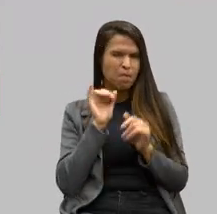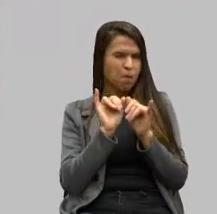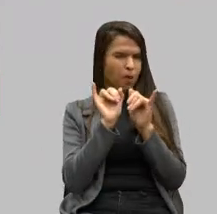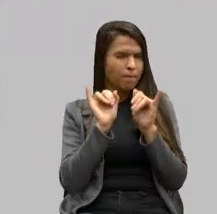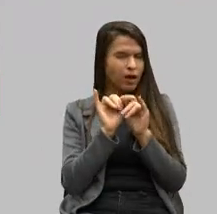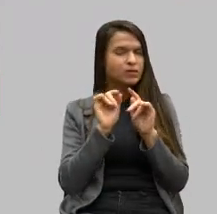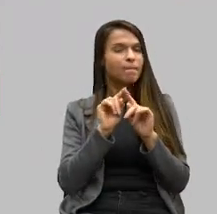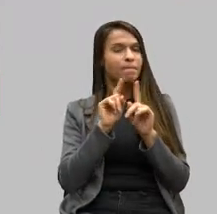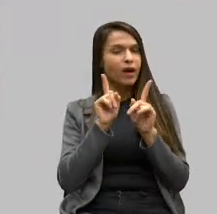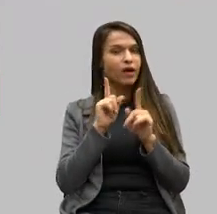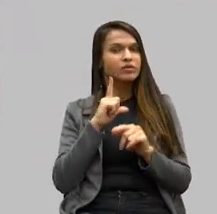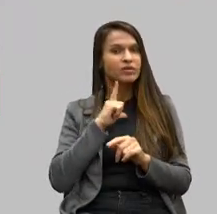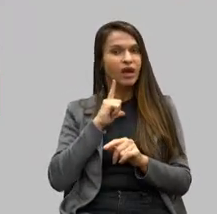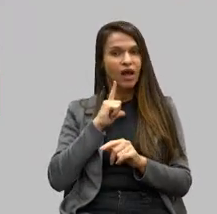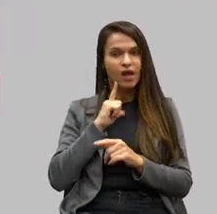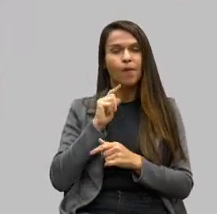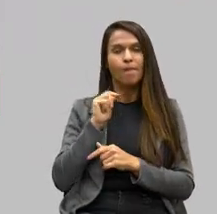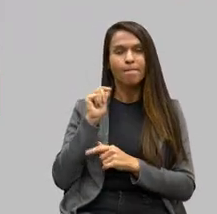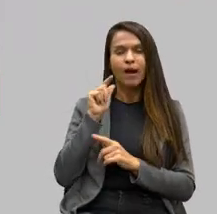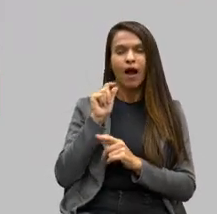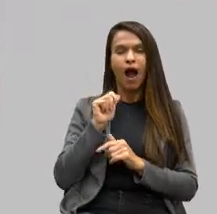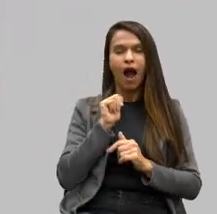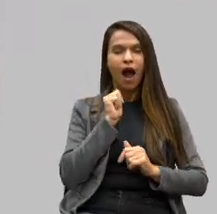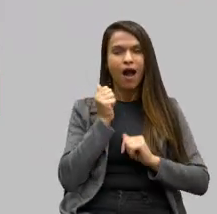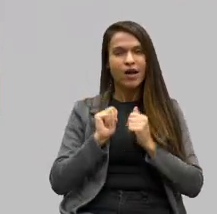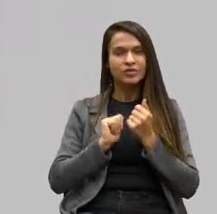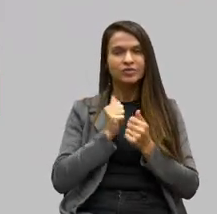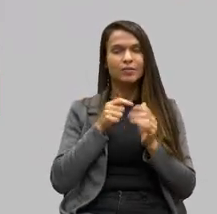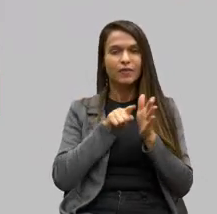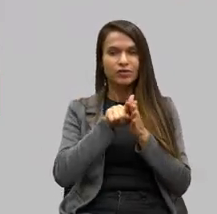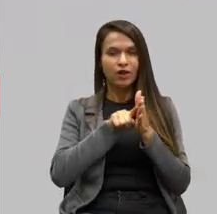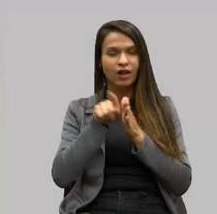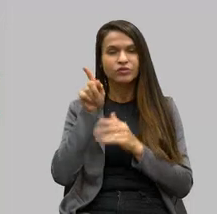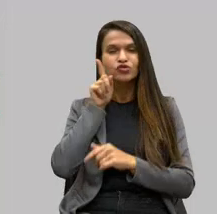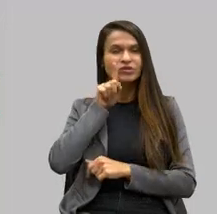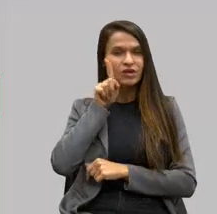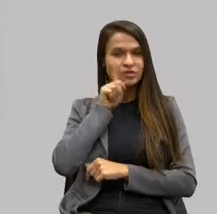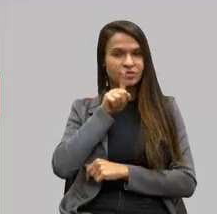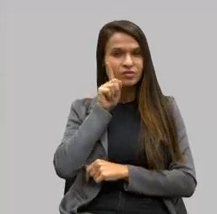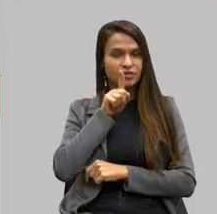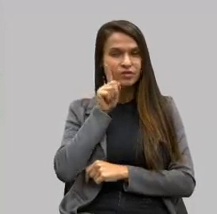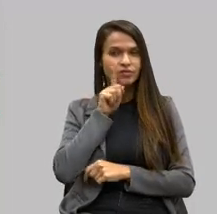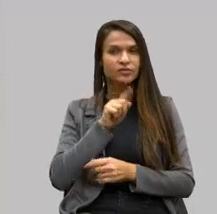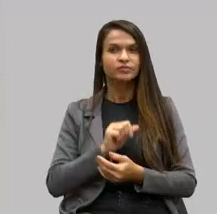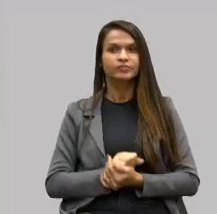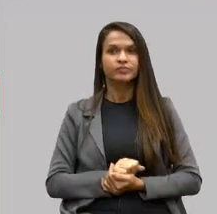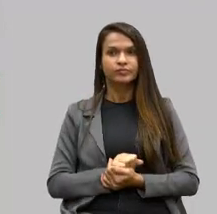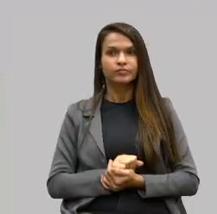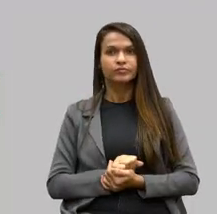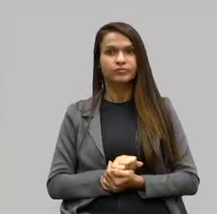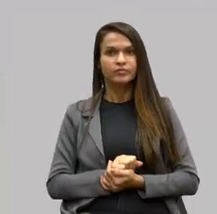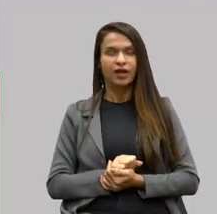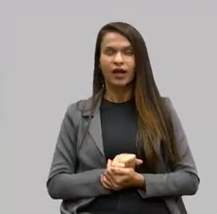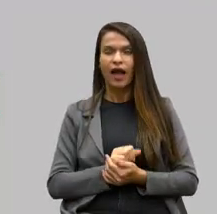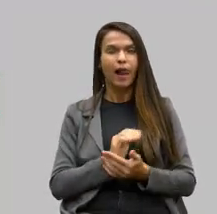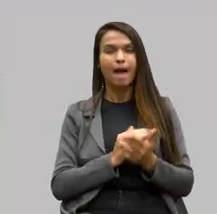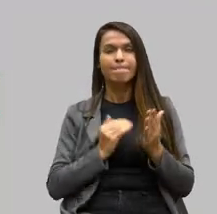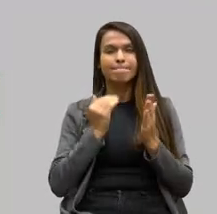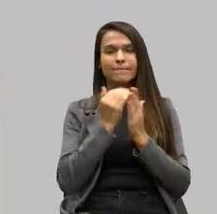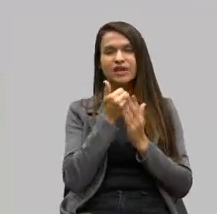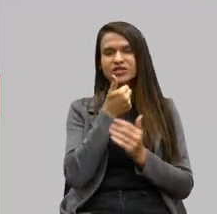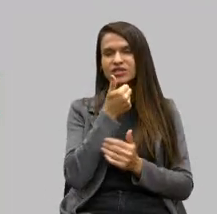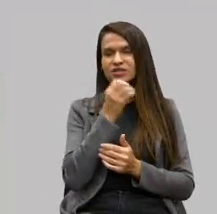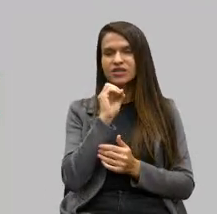artista e pesquisadora nos Estados Unidos que há mais de dez anos,